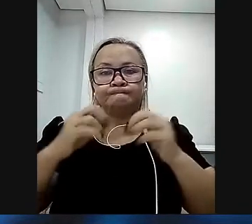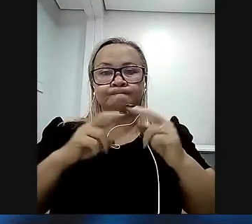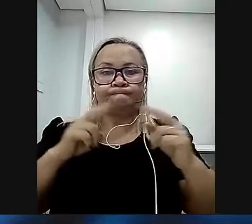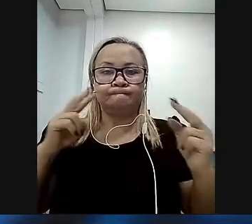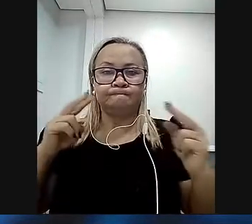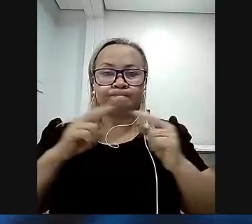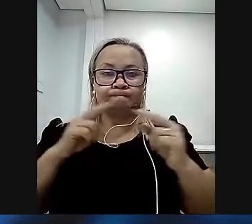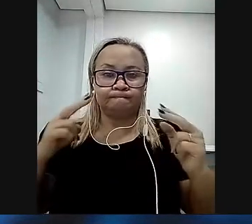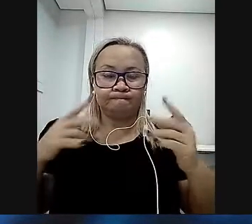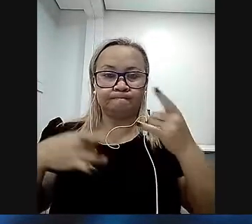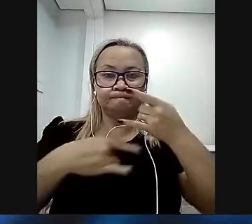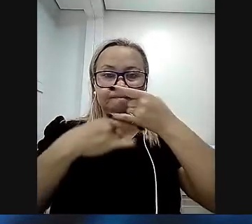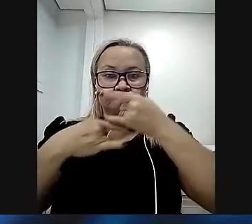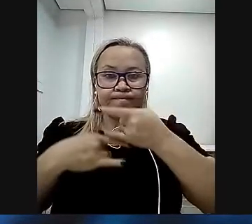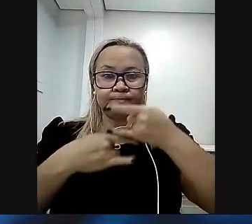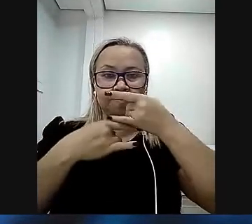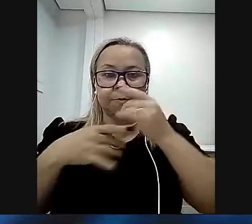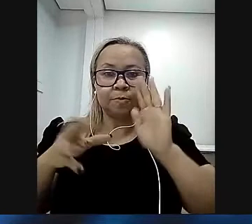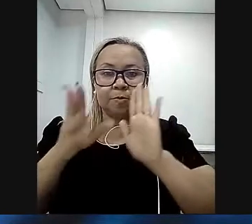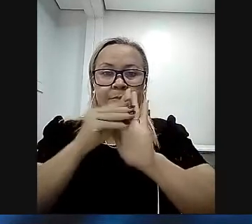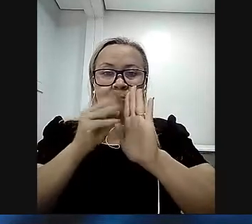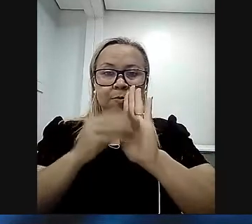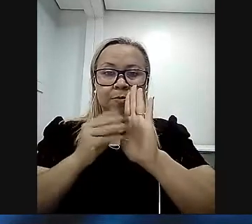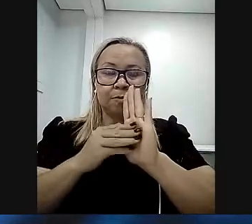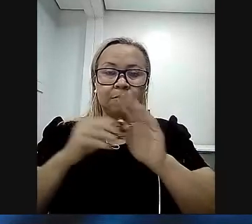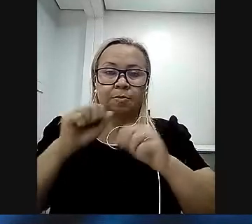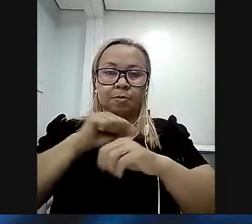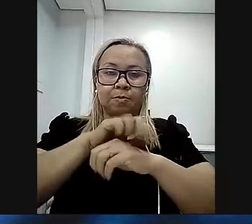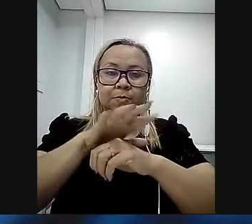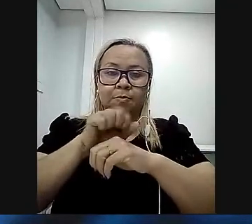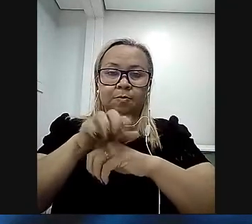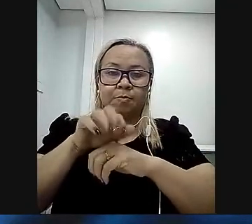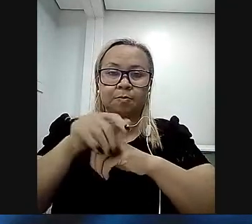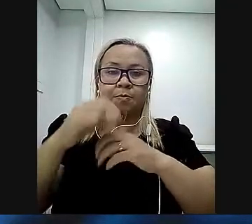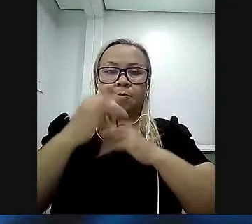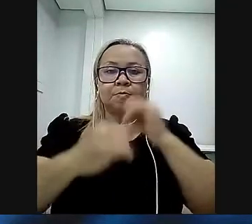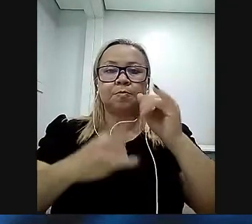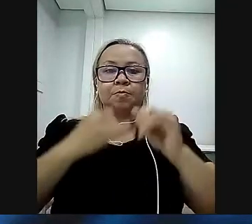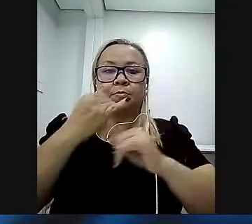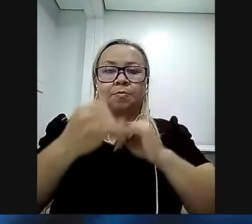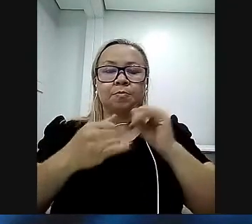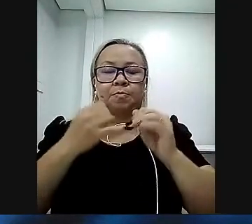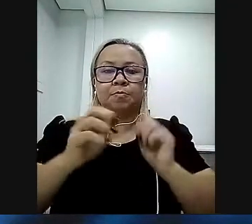e também com conteúdo disponível na internet através do site da mostra,